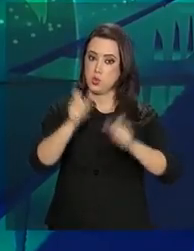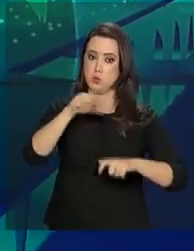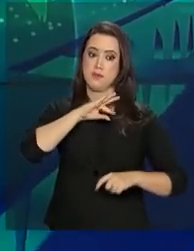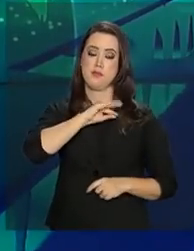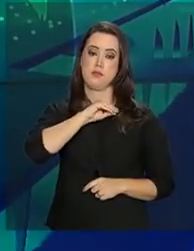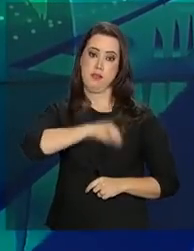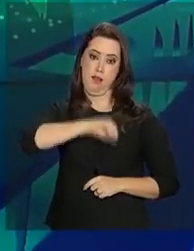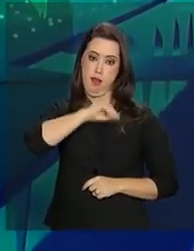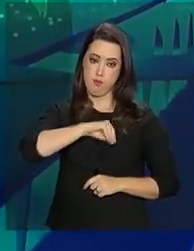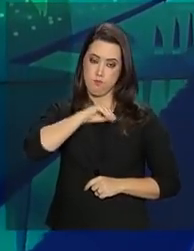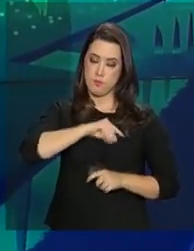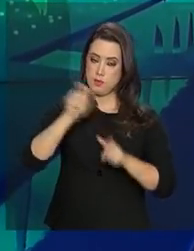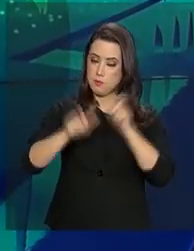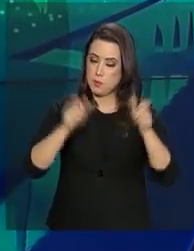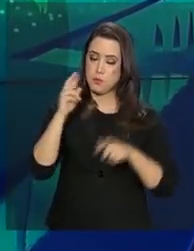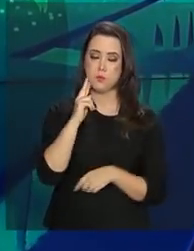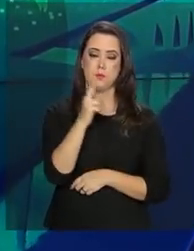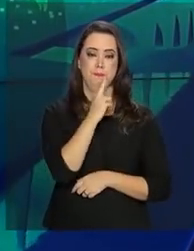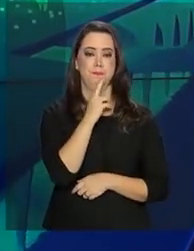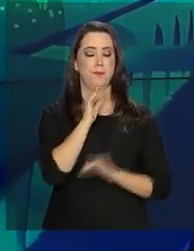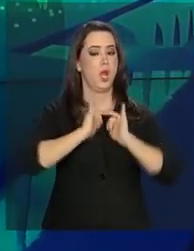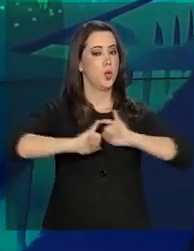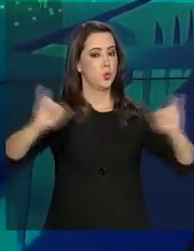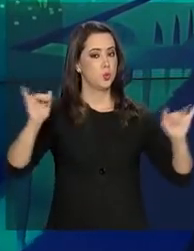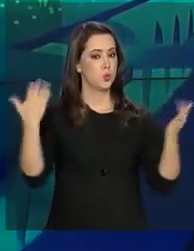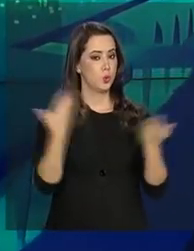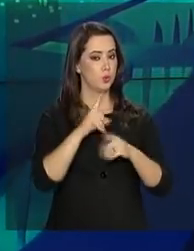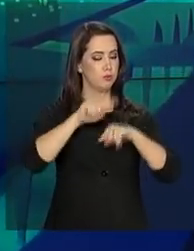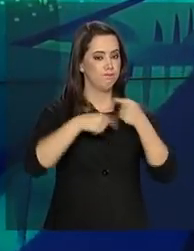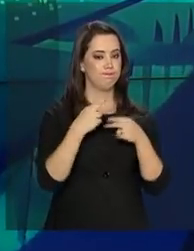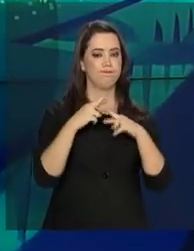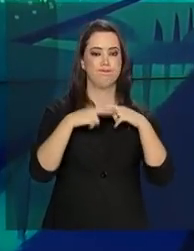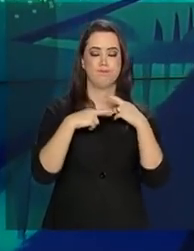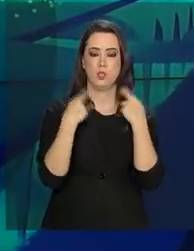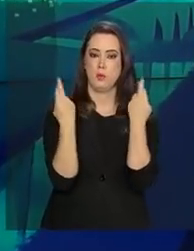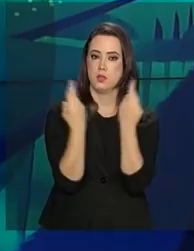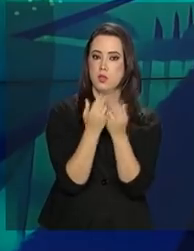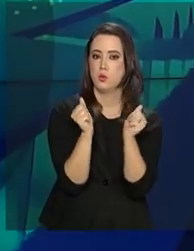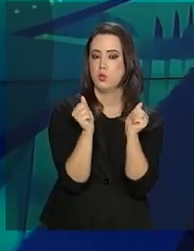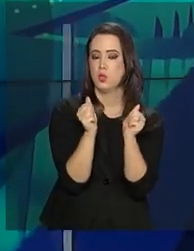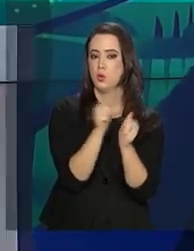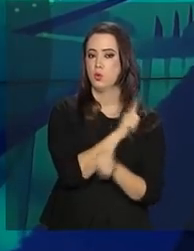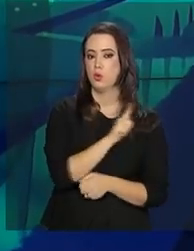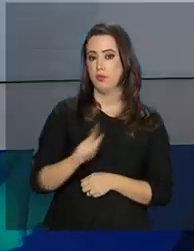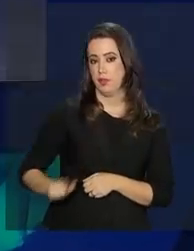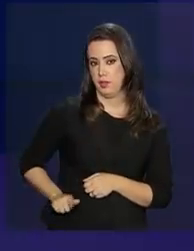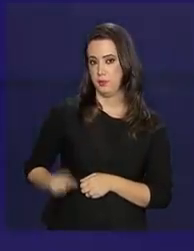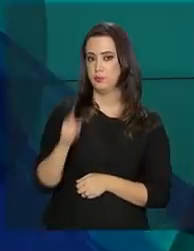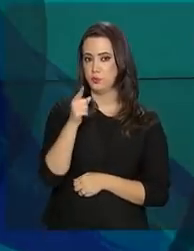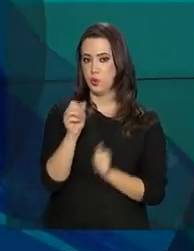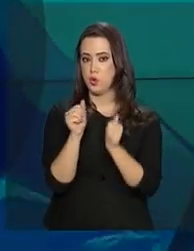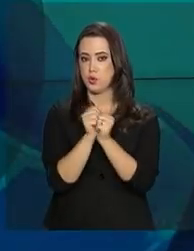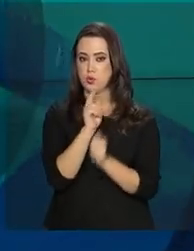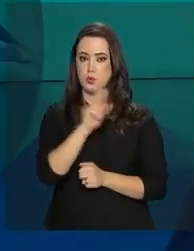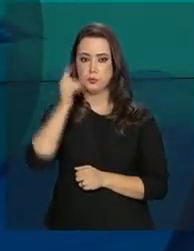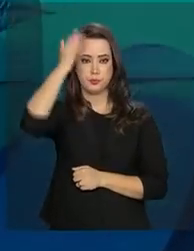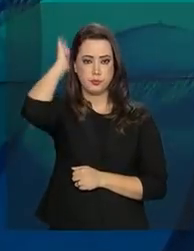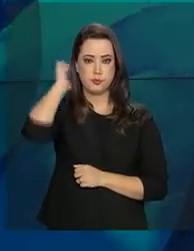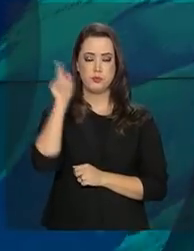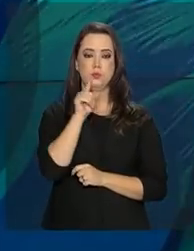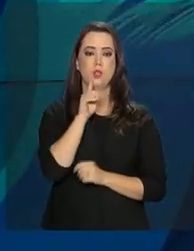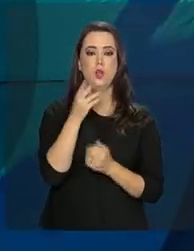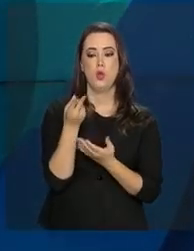foi feito hoje depois da reunião do governador eleito do estado com o presidente michel temer o projeto que abre crédito extraordinário